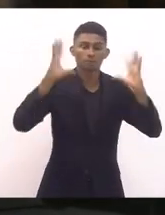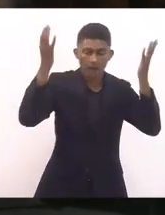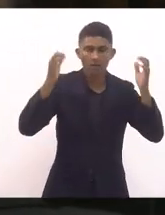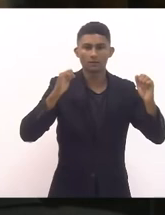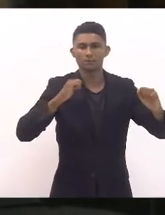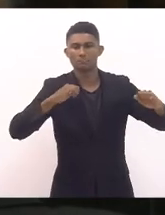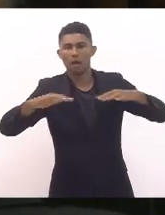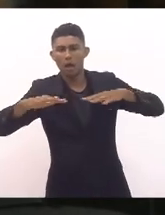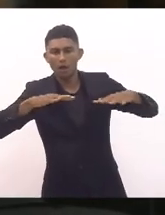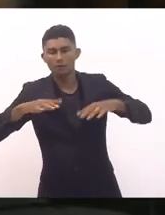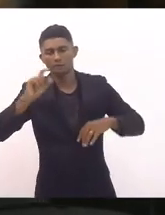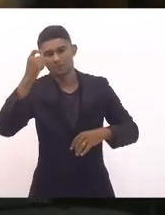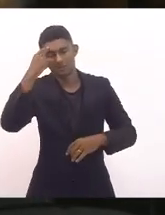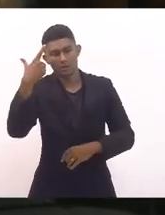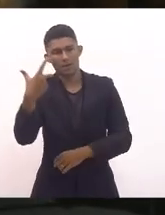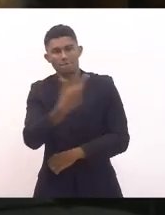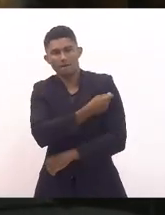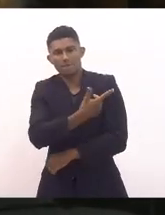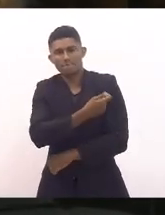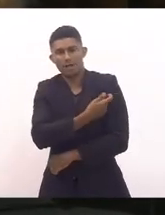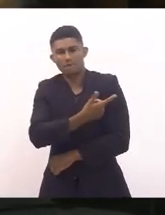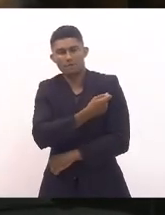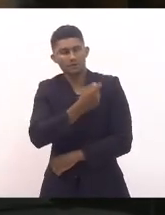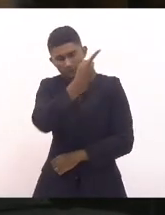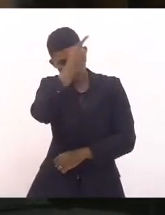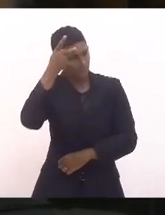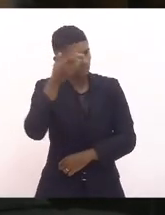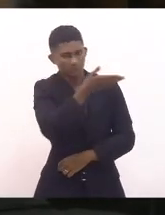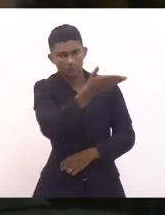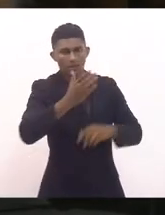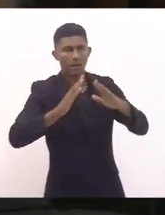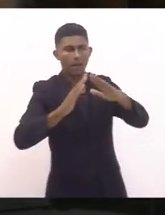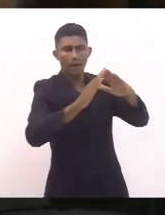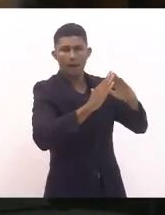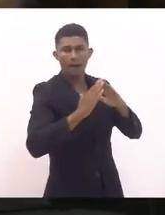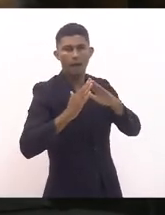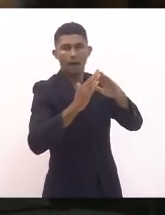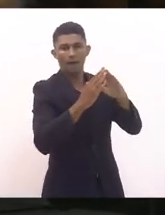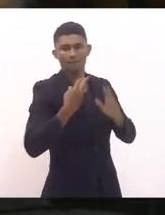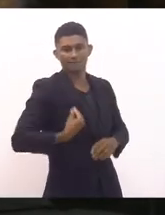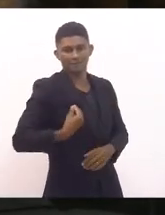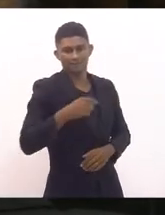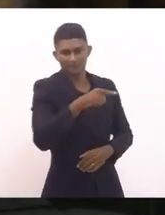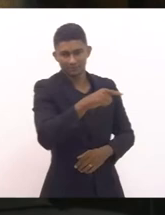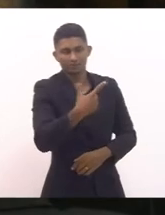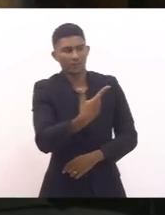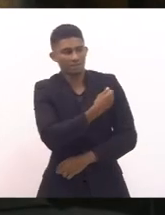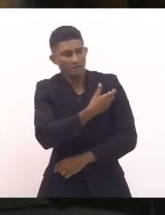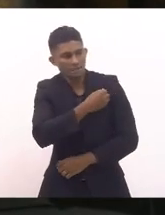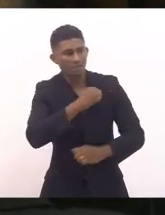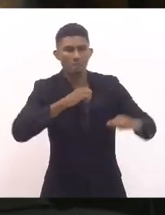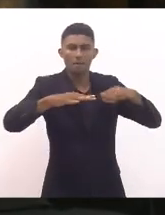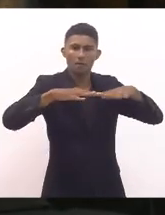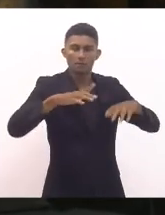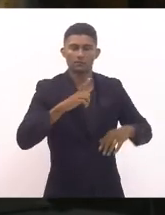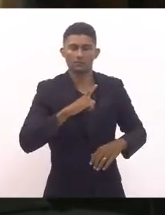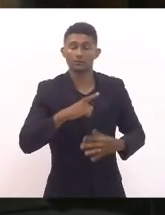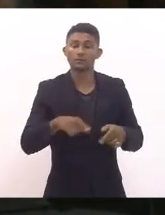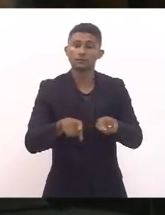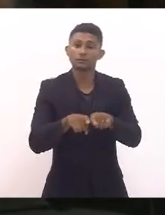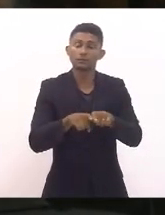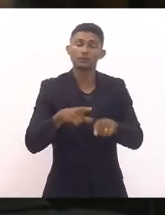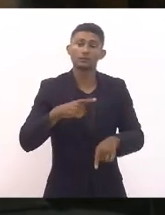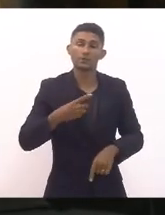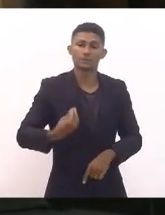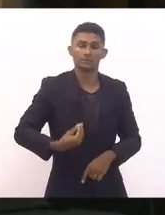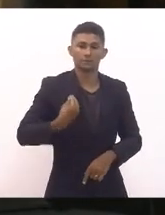é, de vacinação para todos os moradores da Ilha Grande, e que contou, inclusive, com a presença do